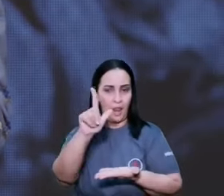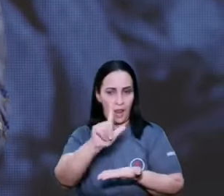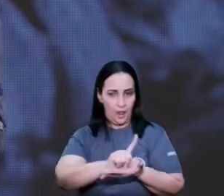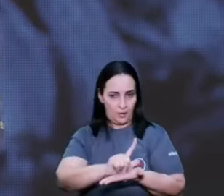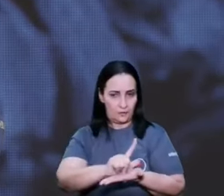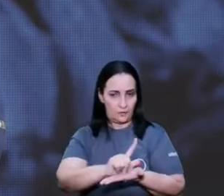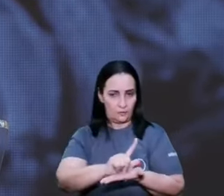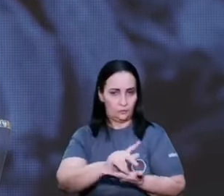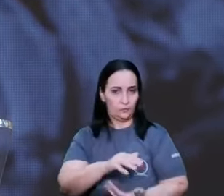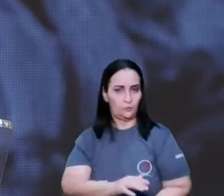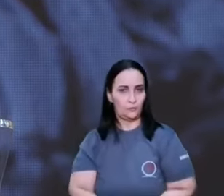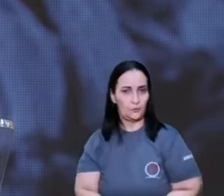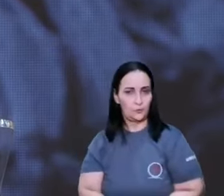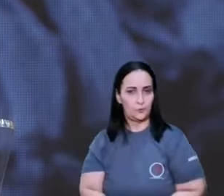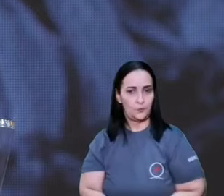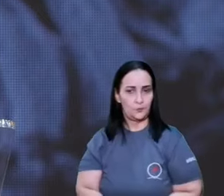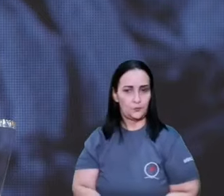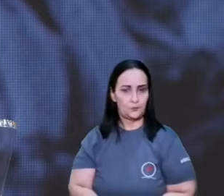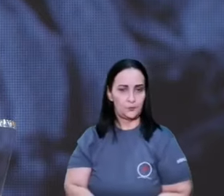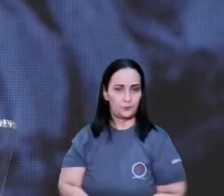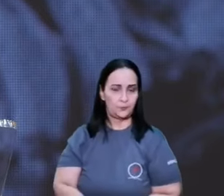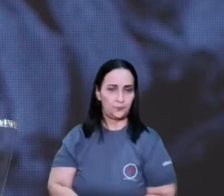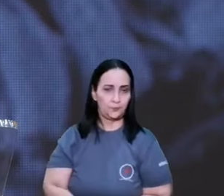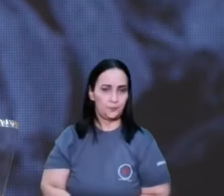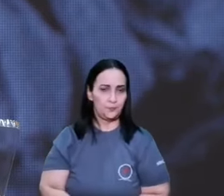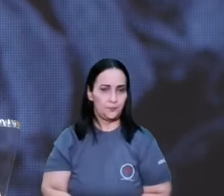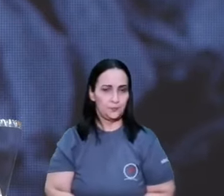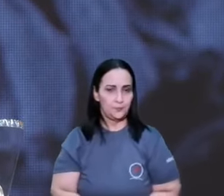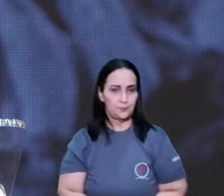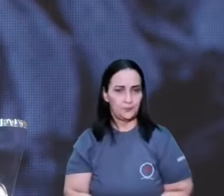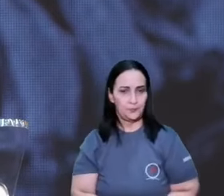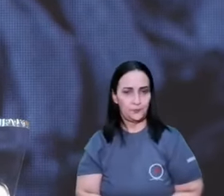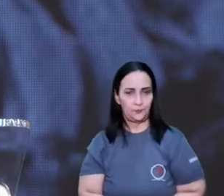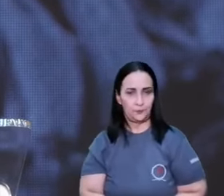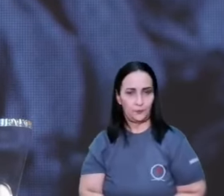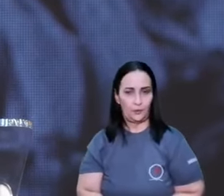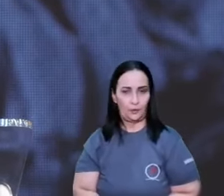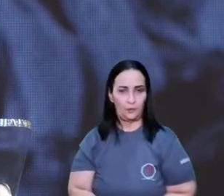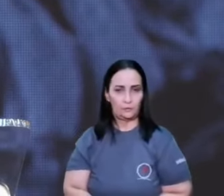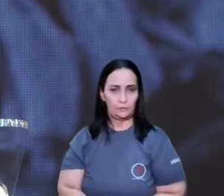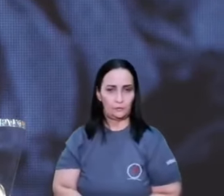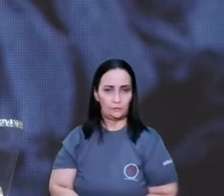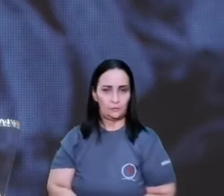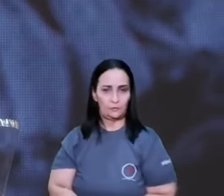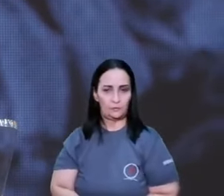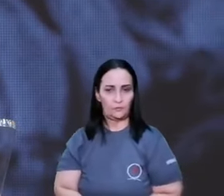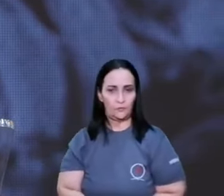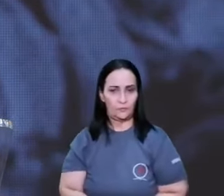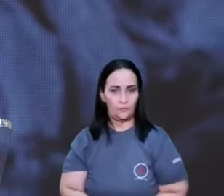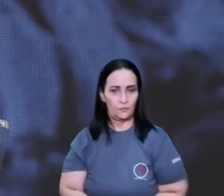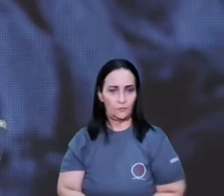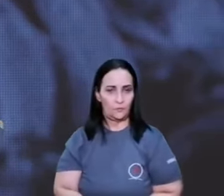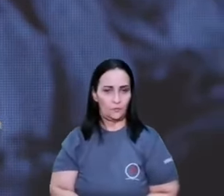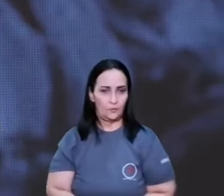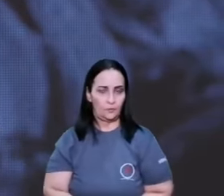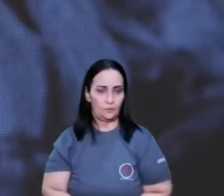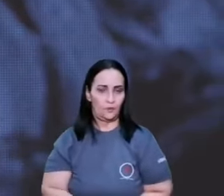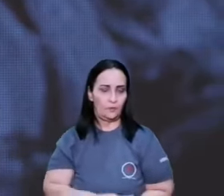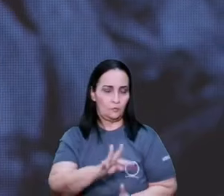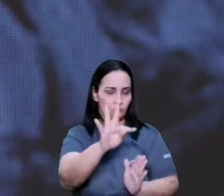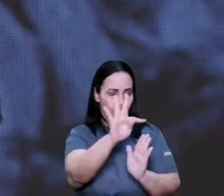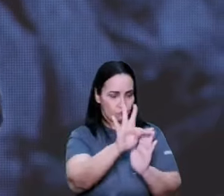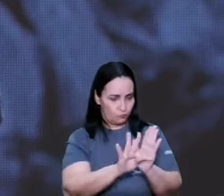Bíblia nós vamos fazer uma viagem no seu interior e poder visualizar nela o nosso